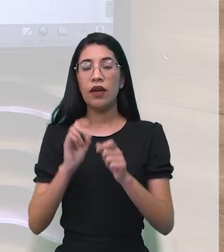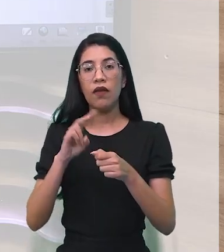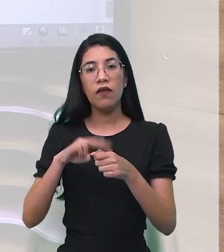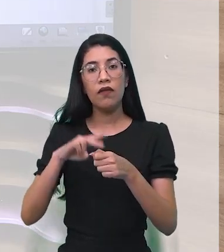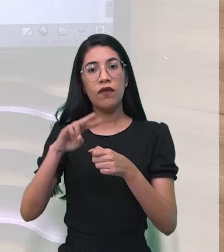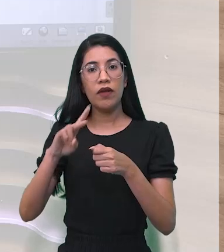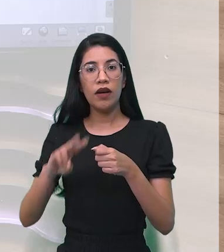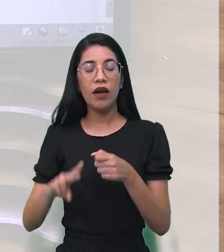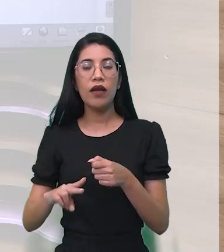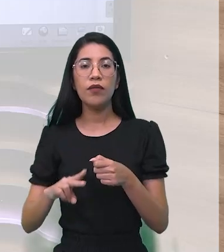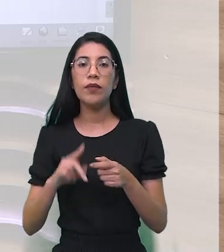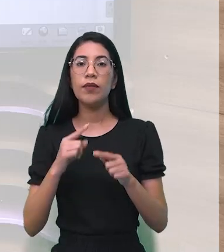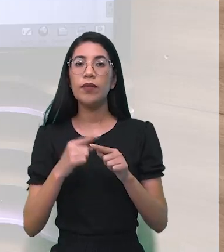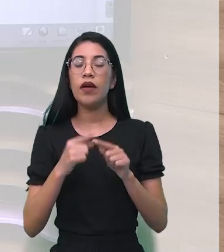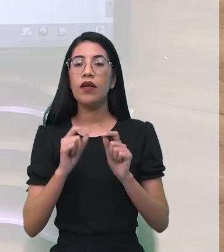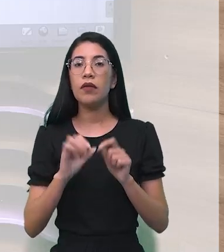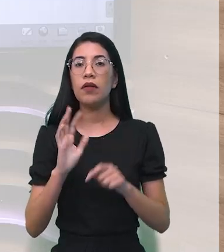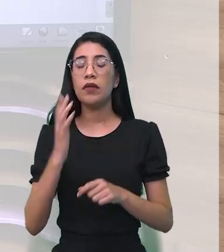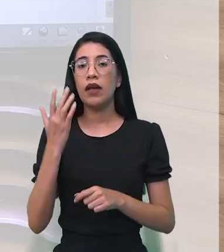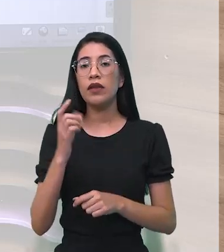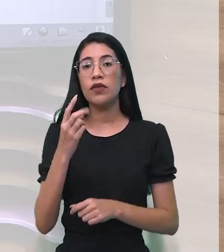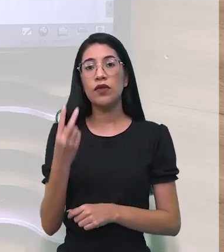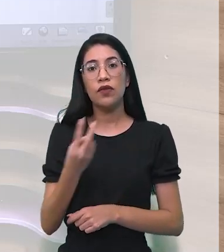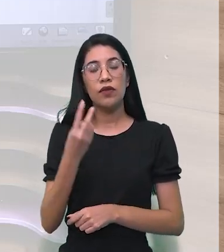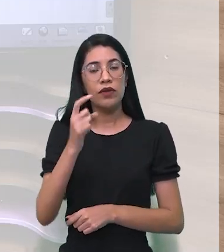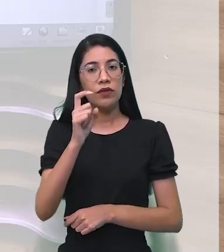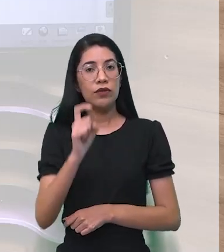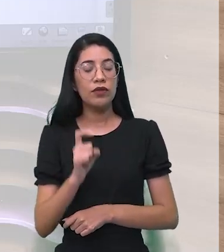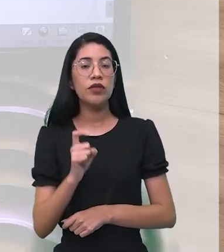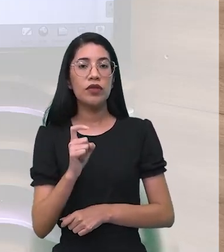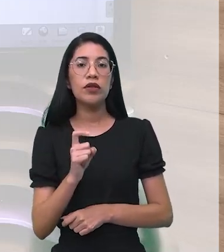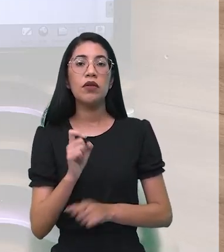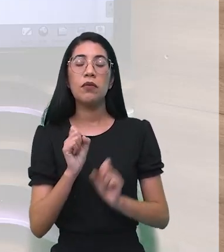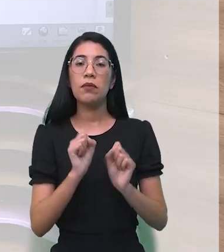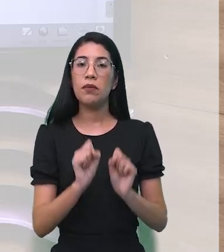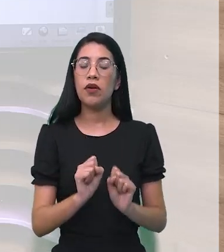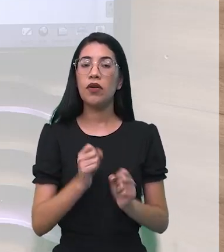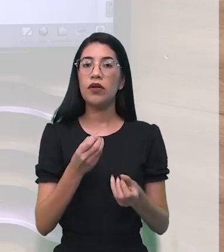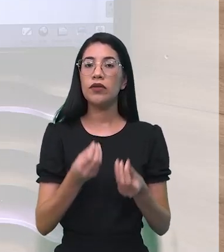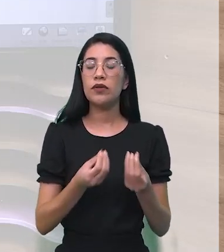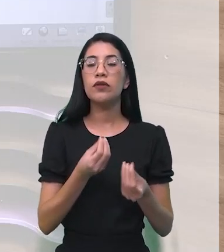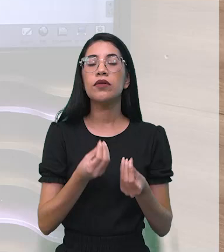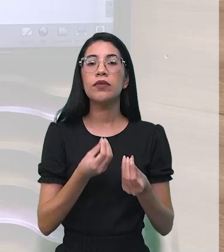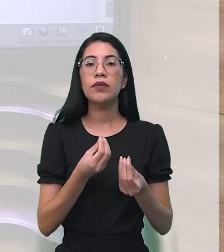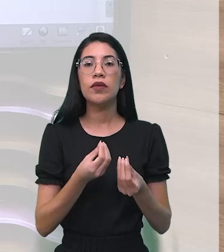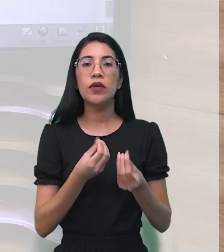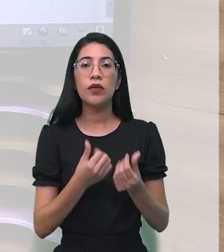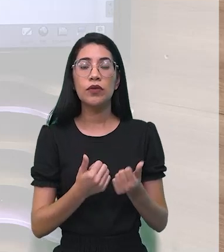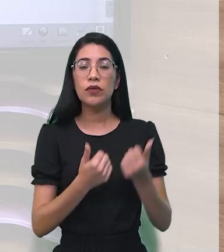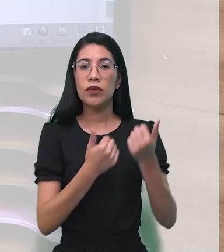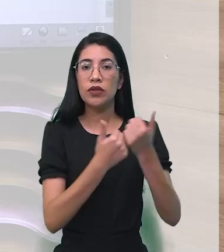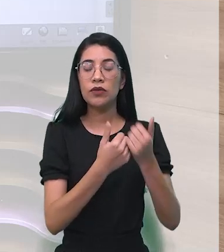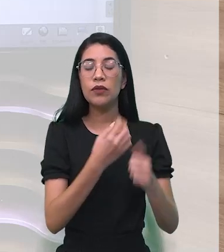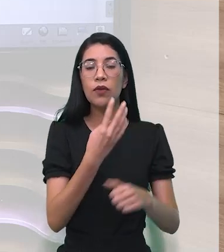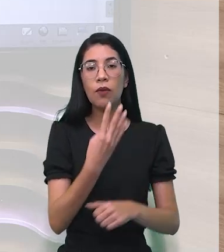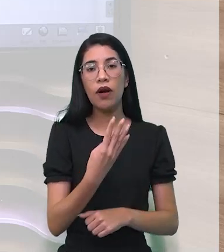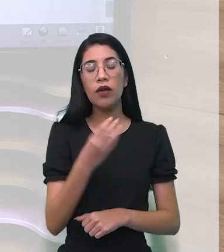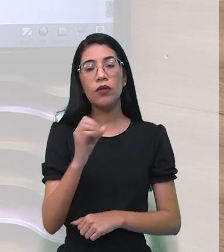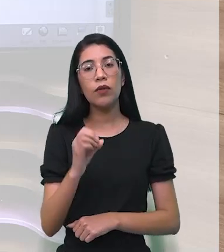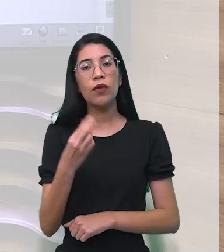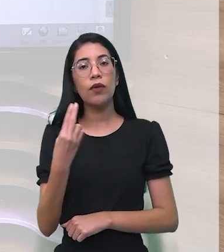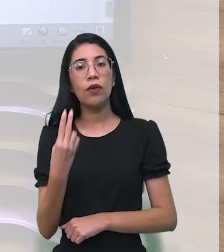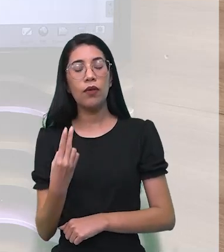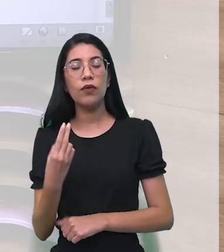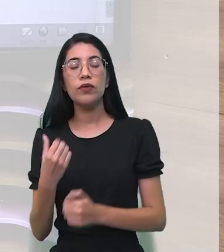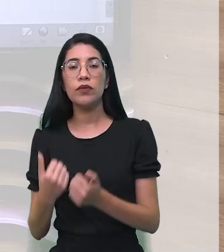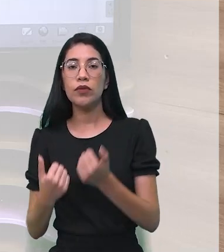variáveis, tá? Por quê? Porque esse valor de x aqui, ele tanto pode assumir o valor 4, como ele